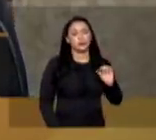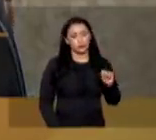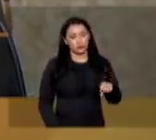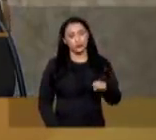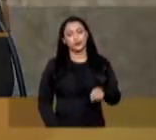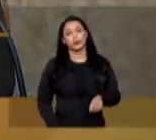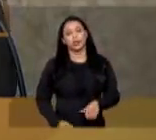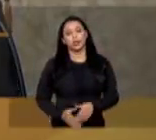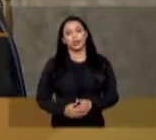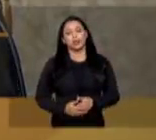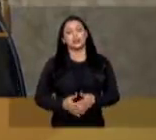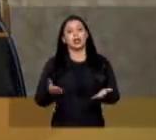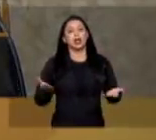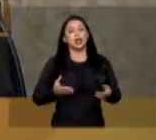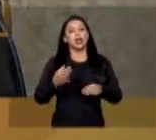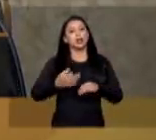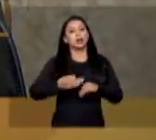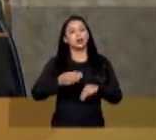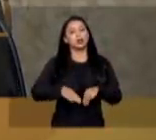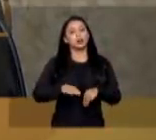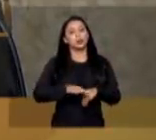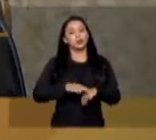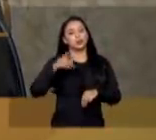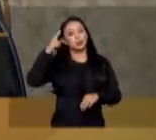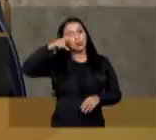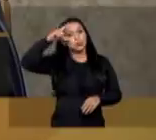Ministro Luiz Roberto Barroso, como vota Vossa Excelência?